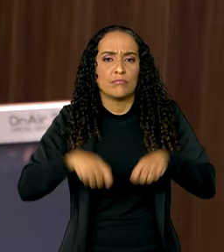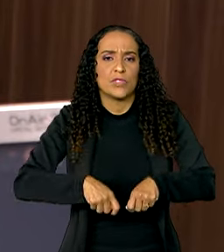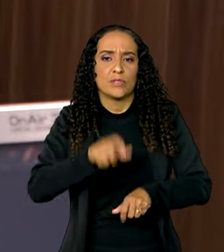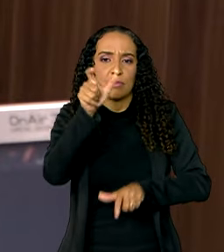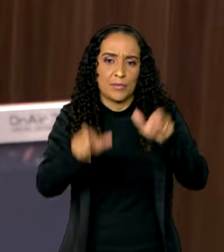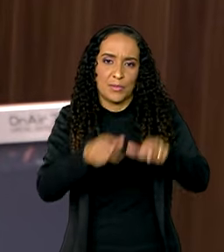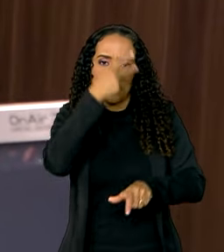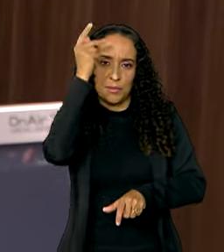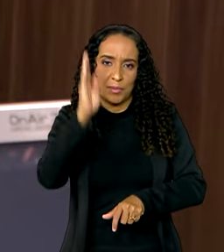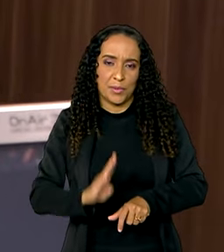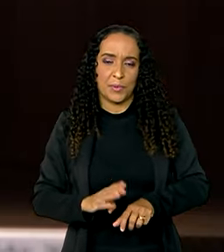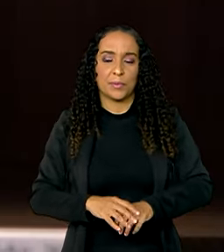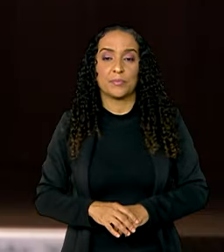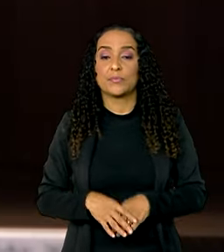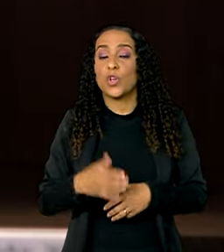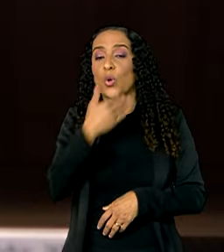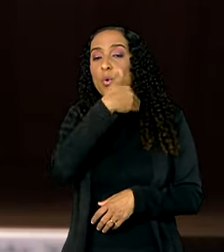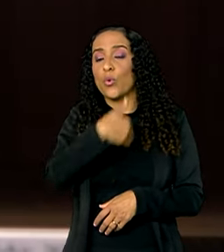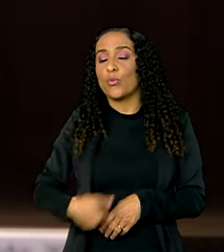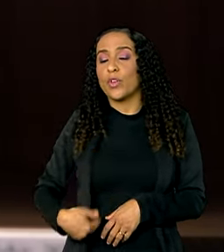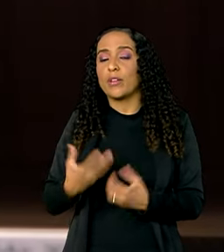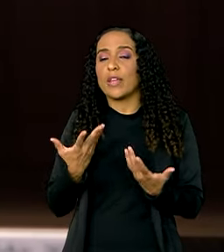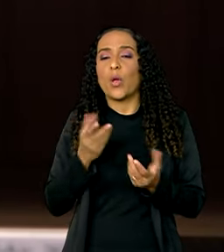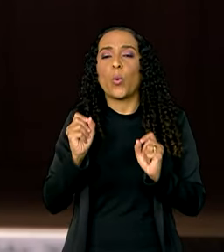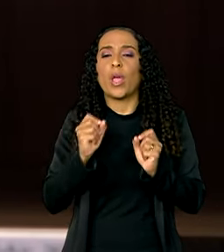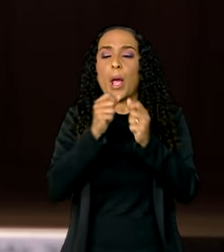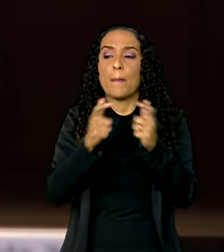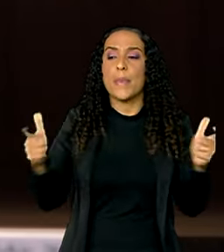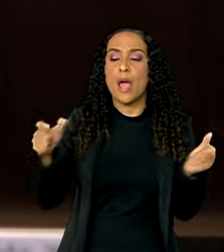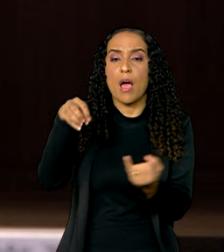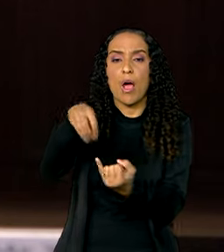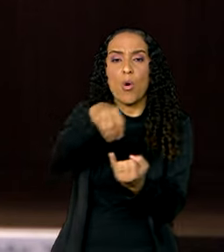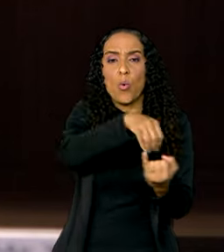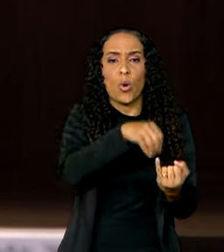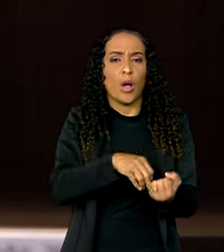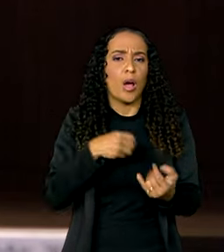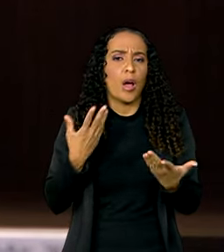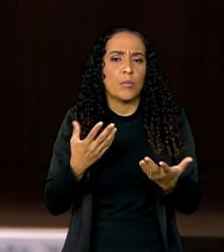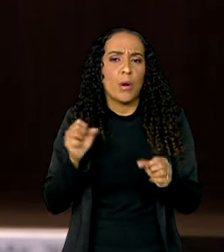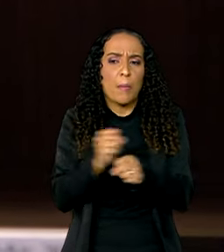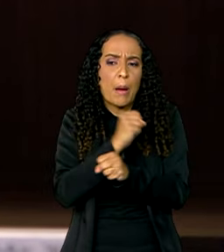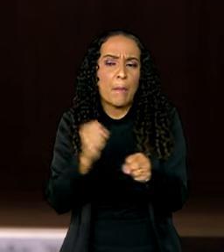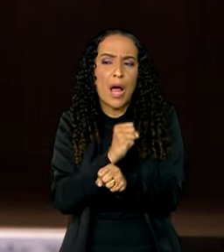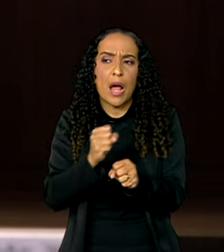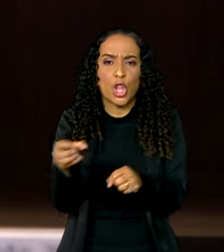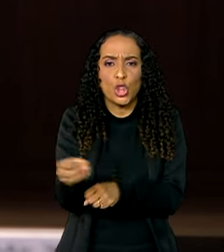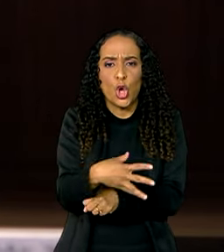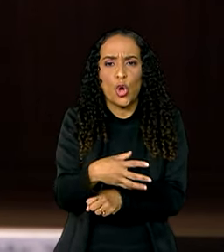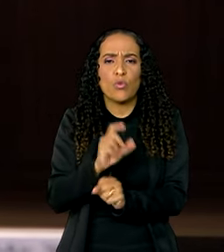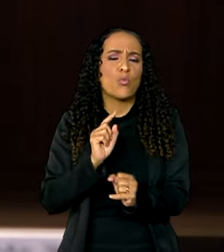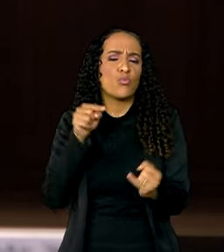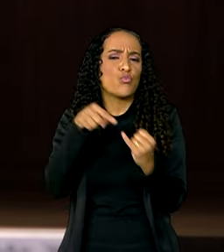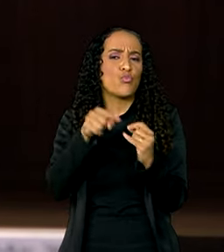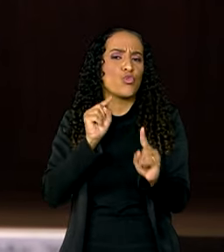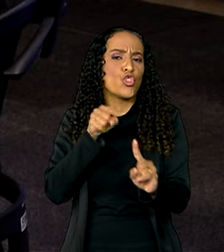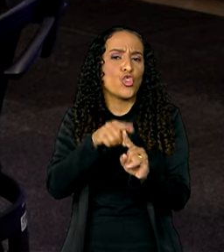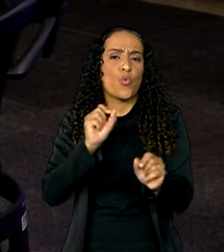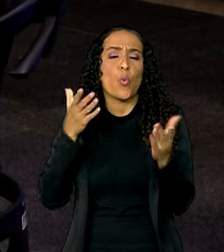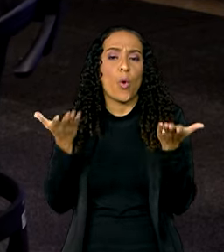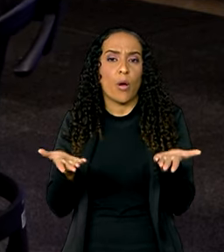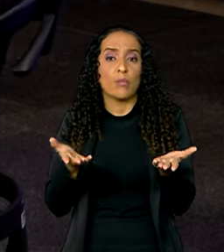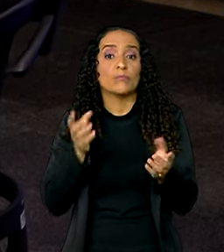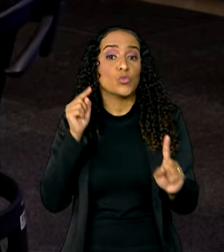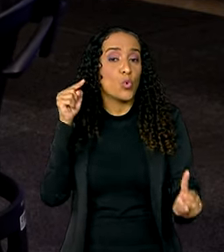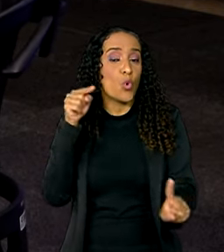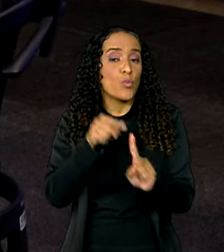aos brasileiros e o governo quer o que com essa ampliação dos Camp construção de novo Qual é o objetivo Central o